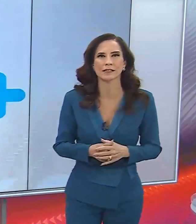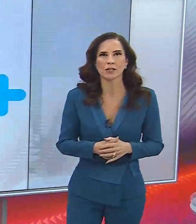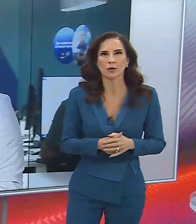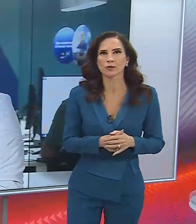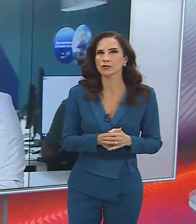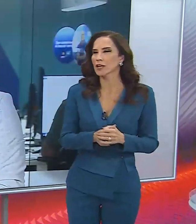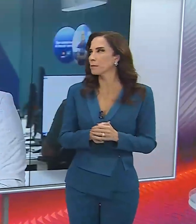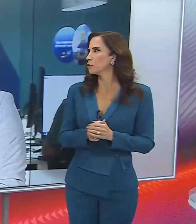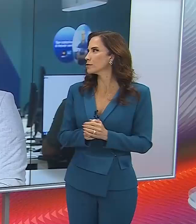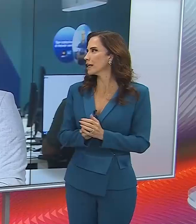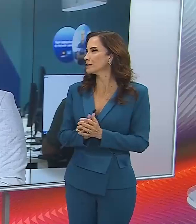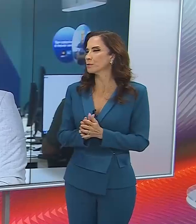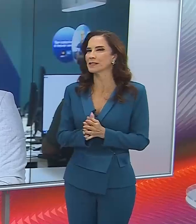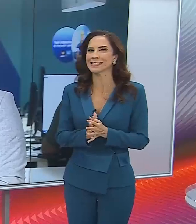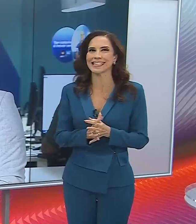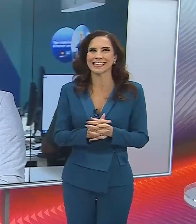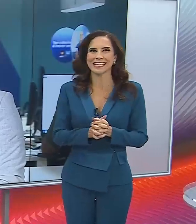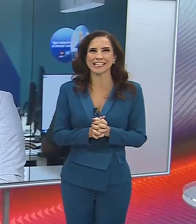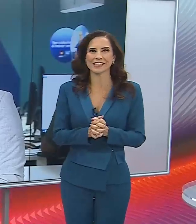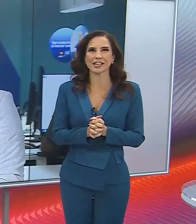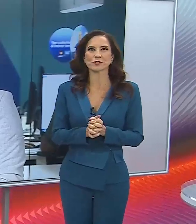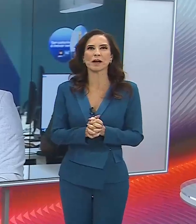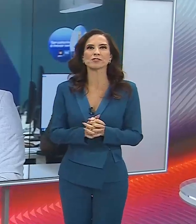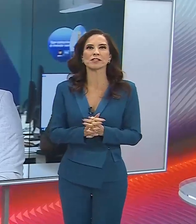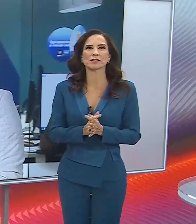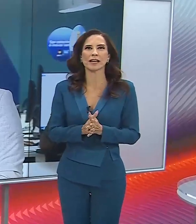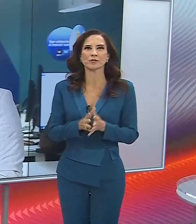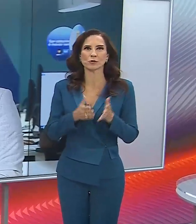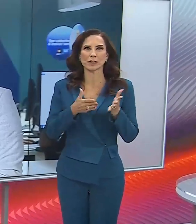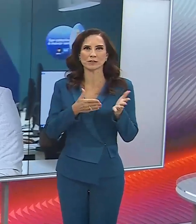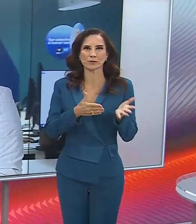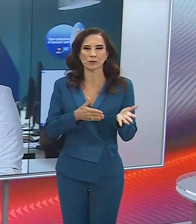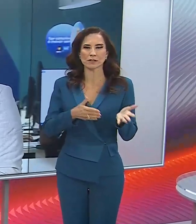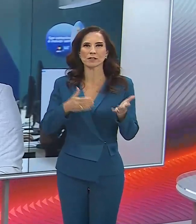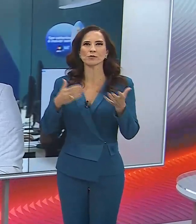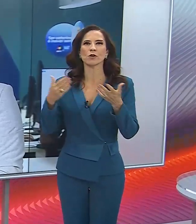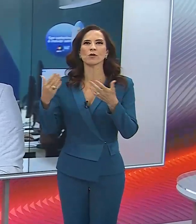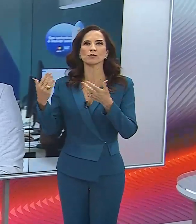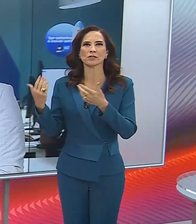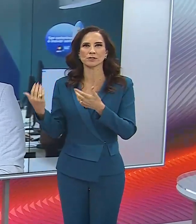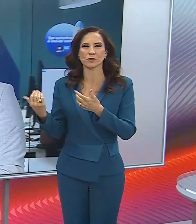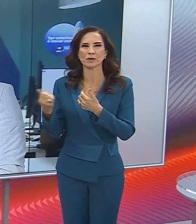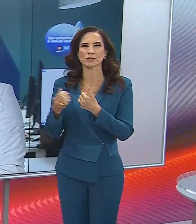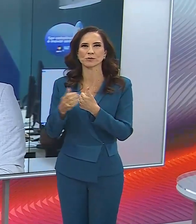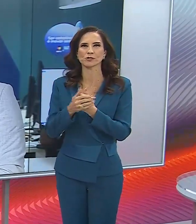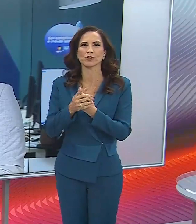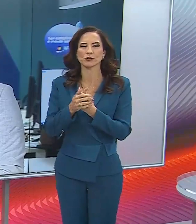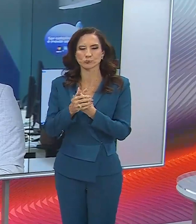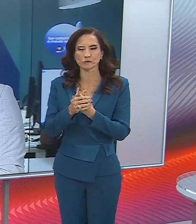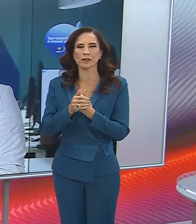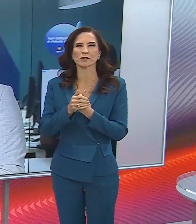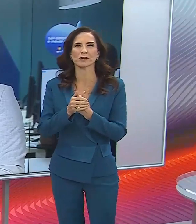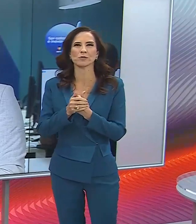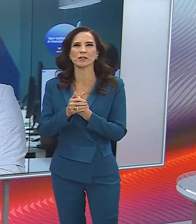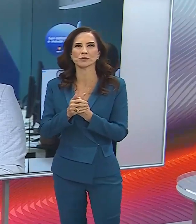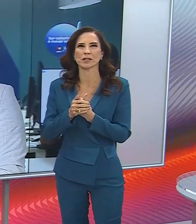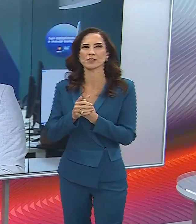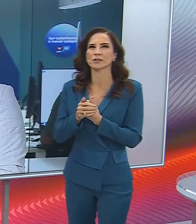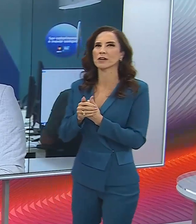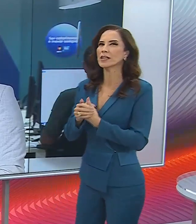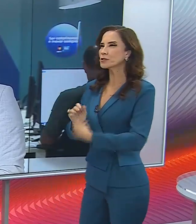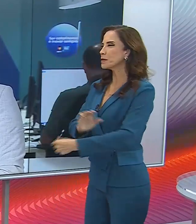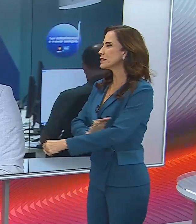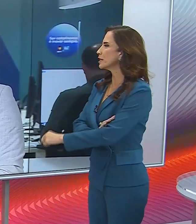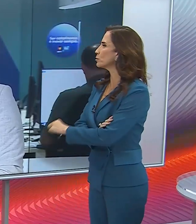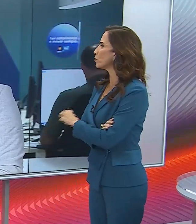integrada Onde Está Paulo César o PC que traz mais detalhes sobre essa informação e outras informações sobre a nossa cobertura